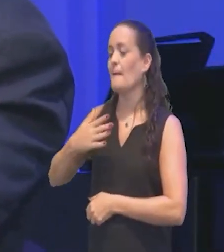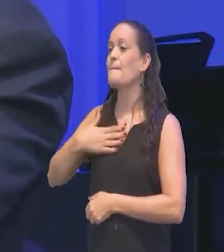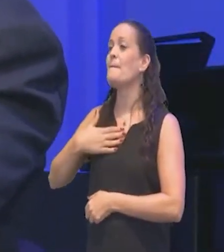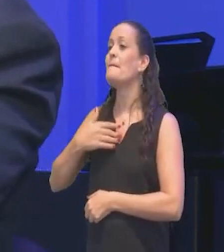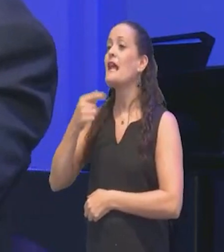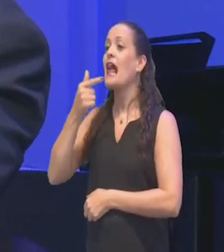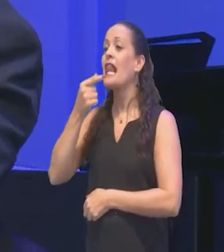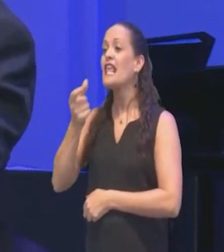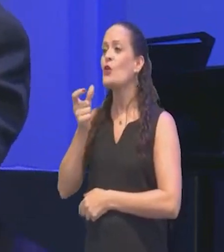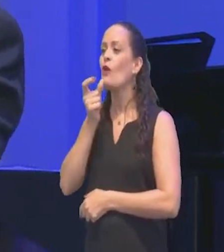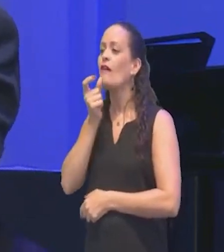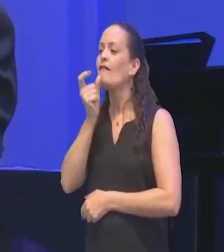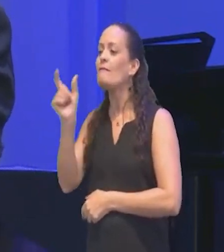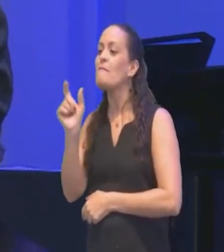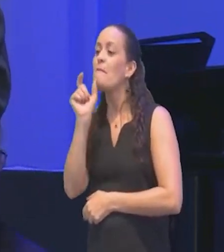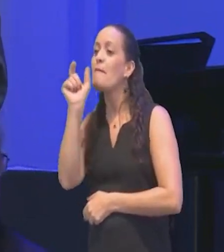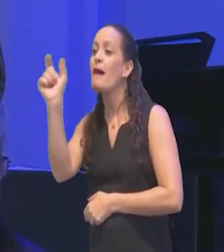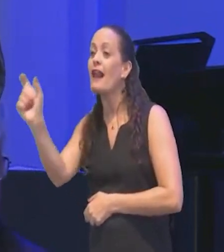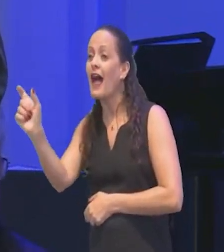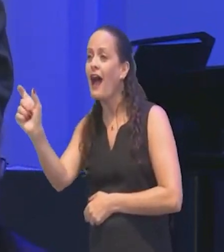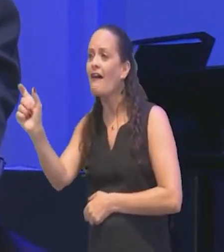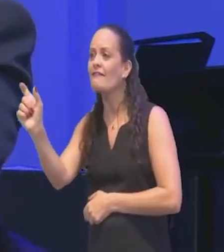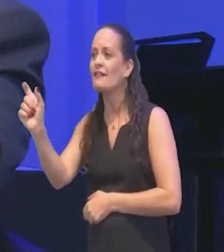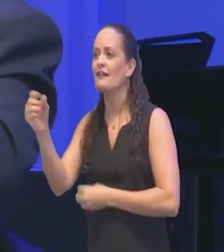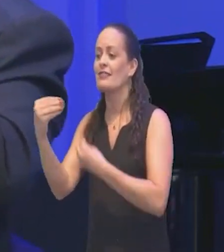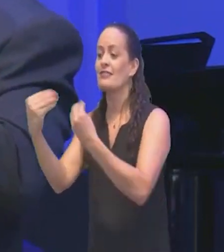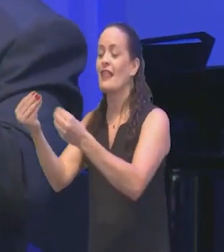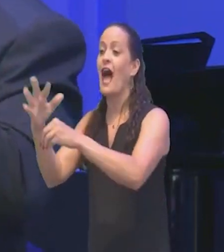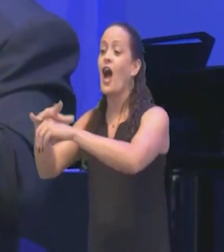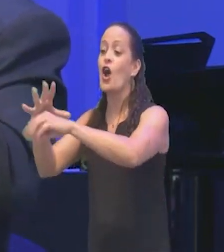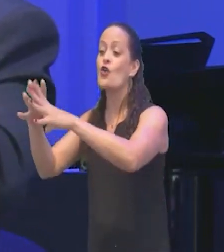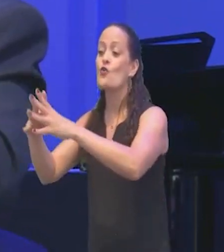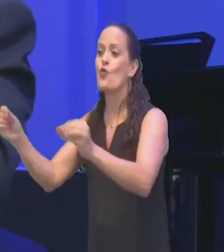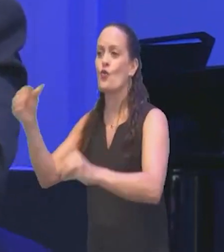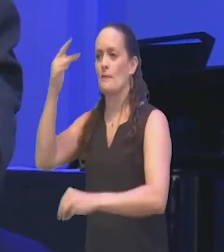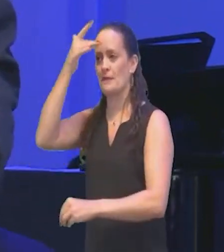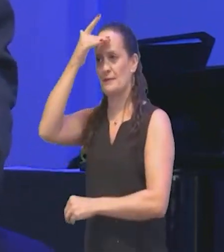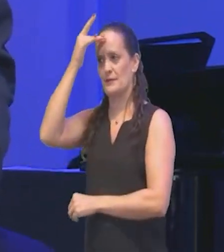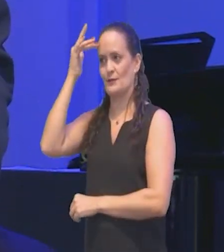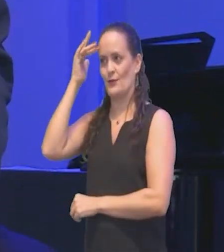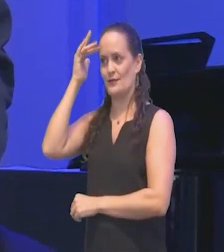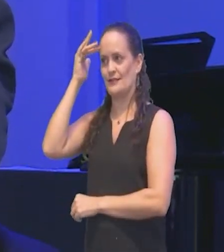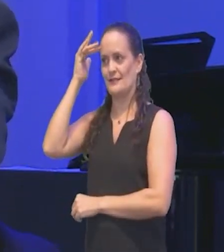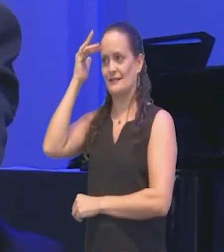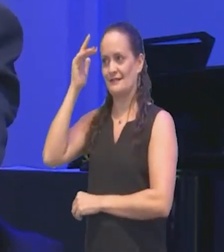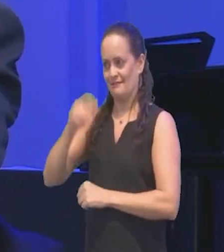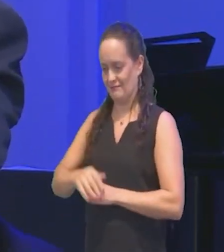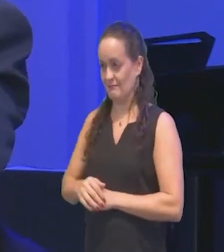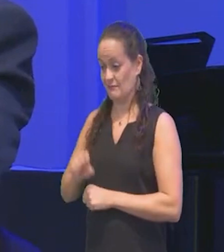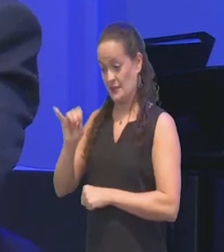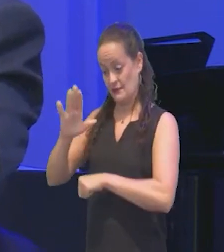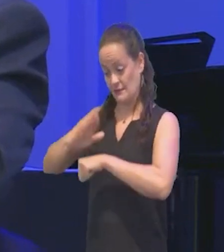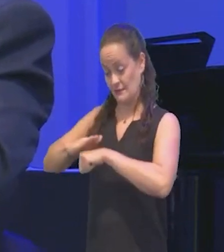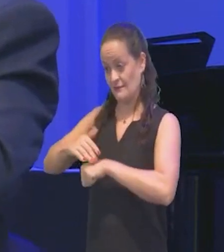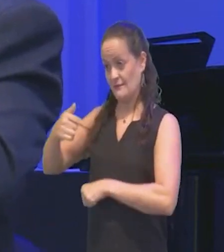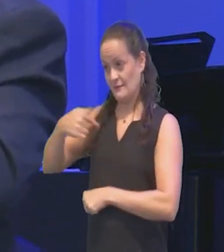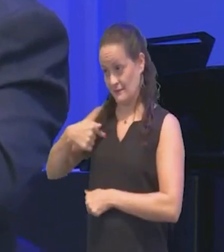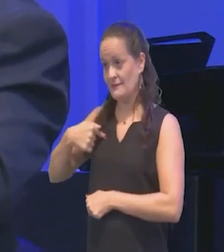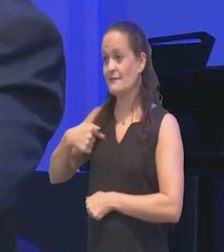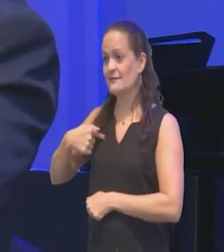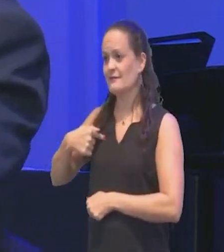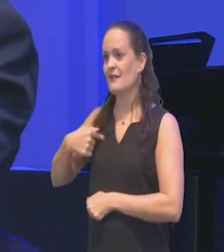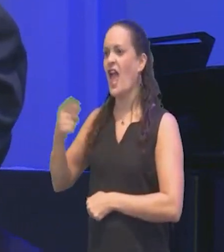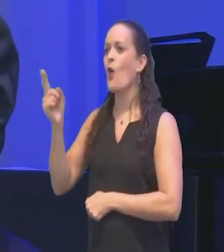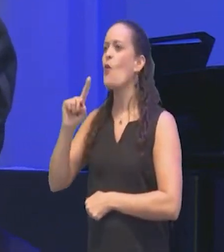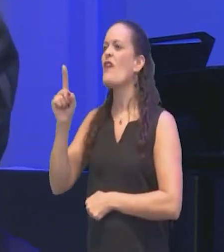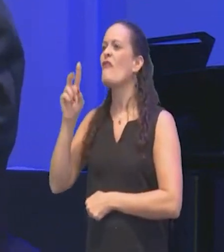seja medicina para a alma e leve cura para as pessoas que me ouvem. 14, se depender de mim, eu não